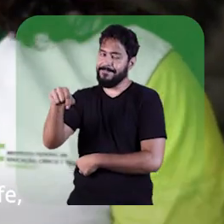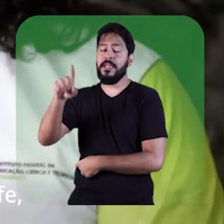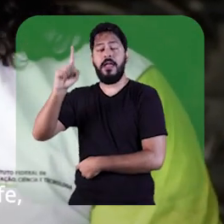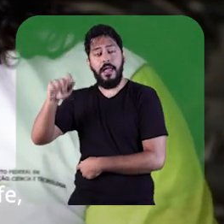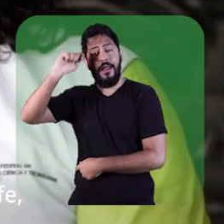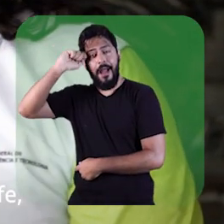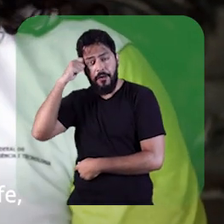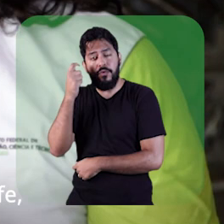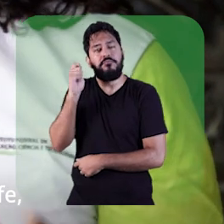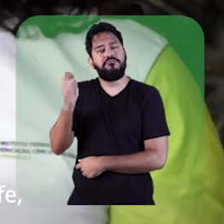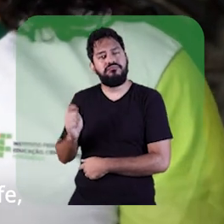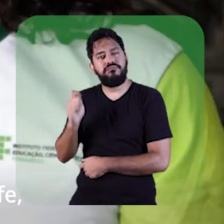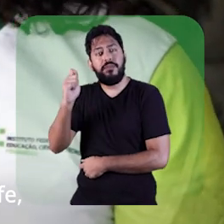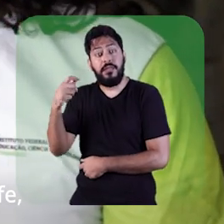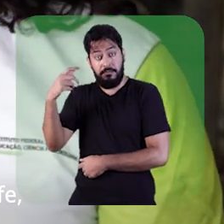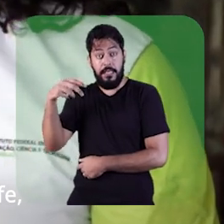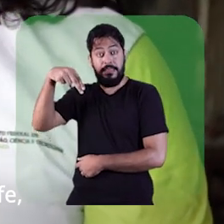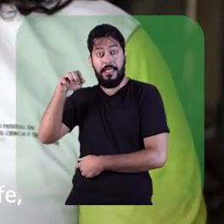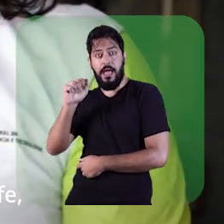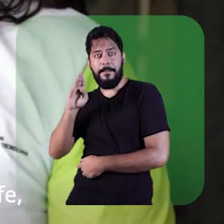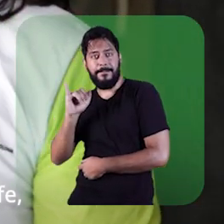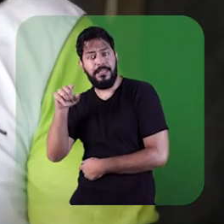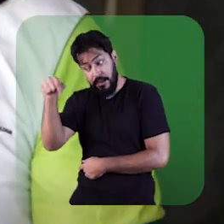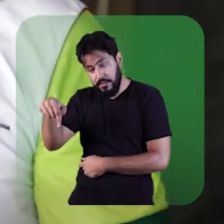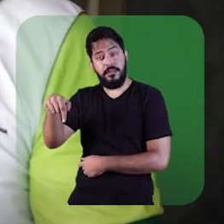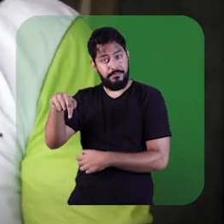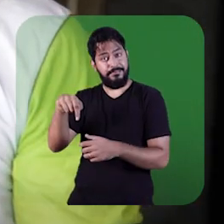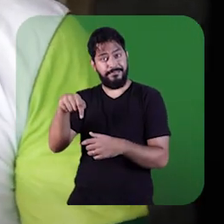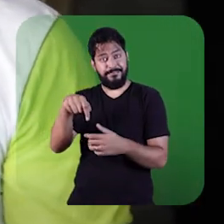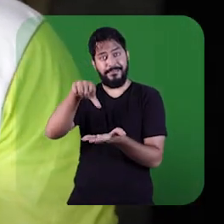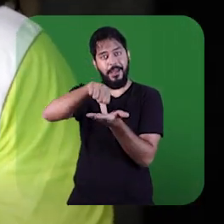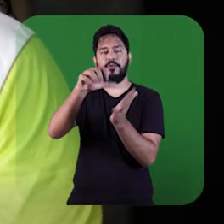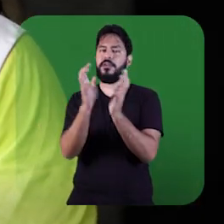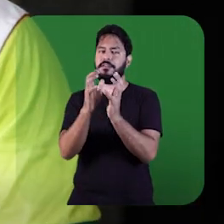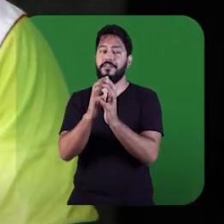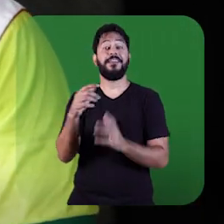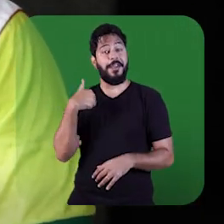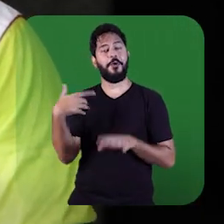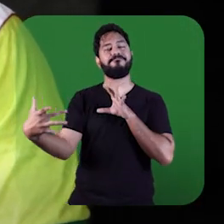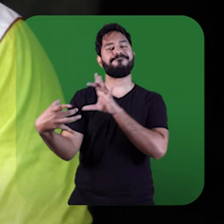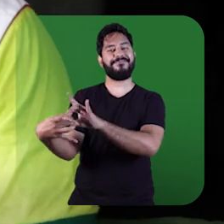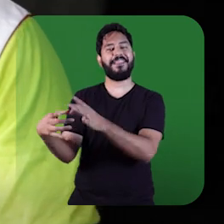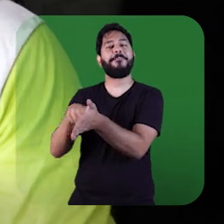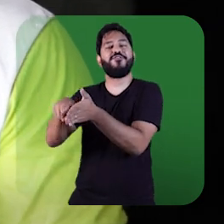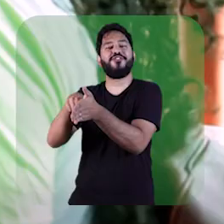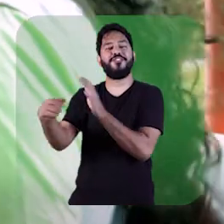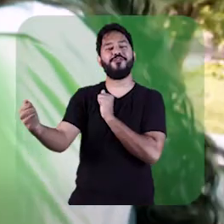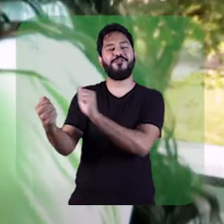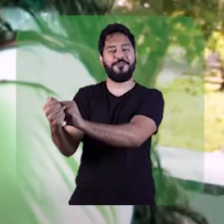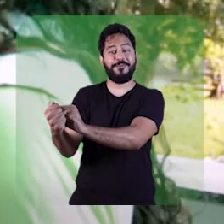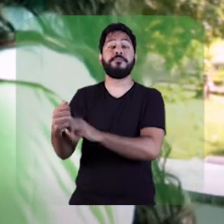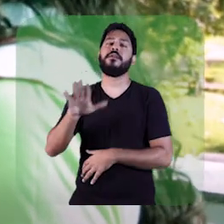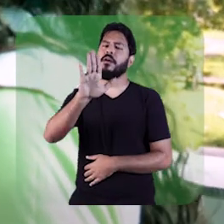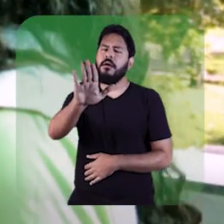Afros Indígenas, né, que é o NEABI, daqui do Campus Recife, que a qual, inclusive, eu tenho uma pesquisa vinculada, né? É